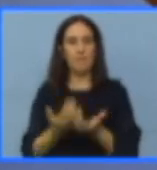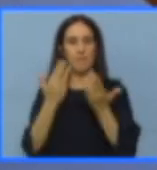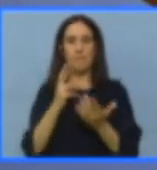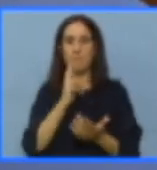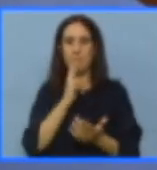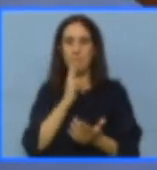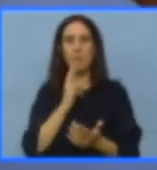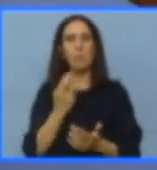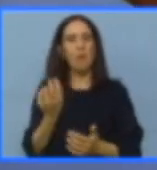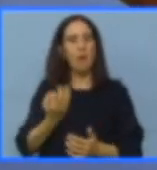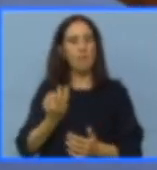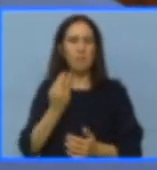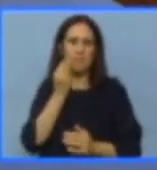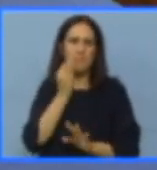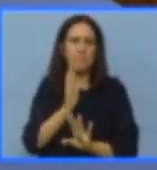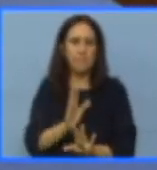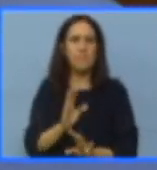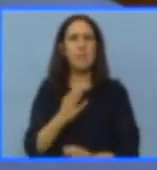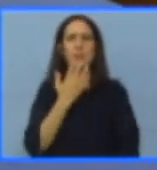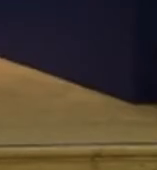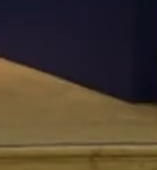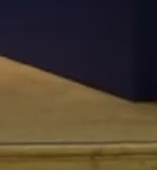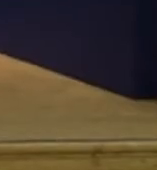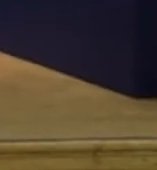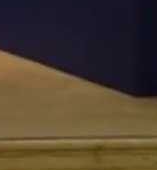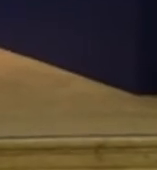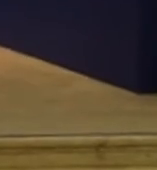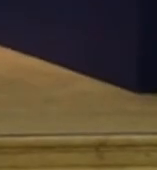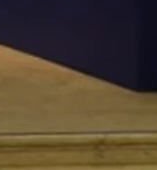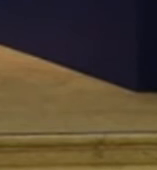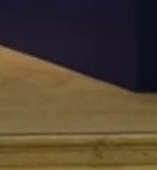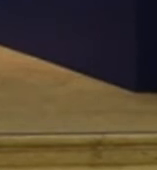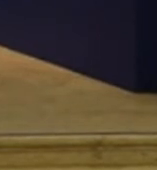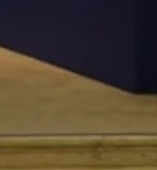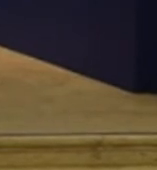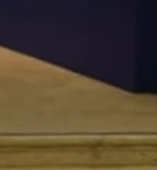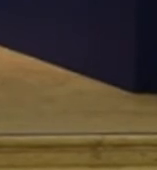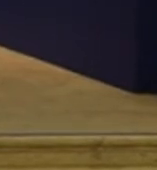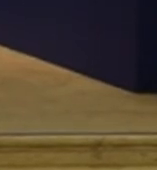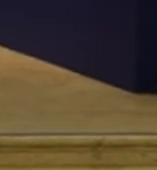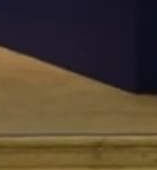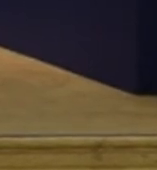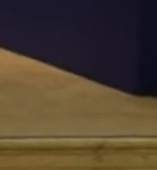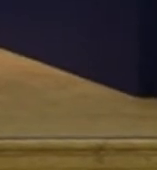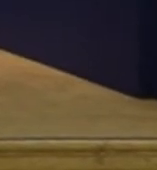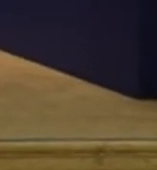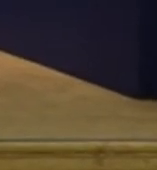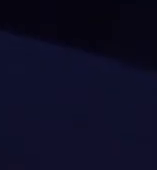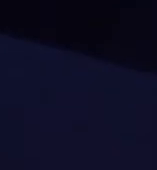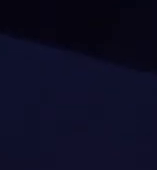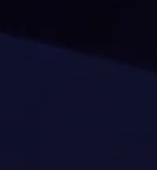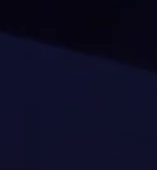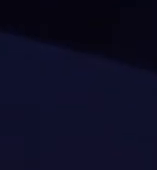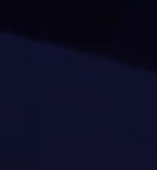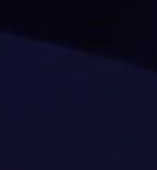independentemente das questões das convicções de cada um, são um evento de primeira grandeza, que, entretanto,